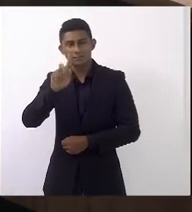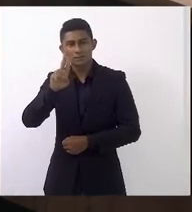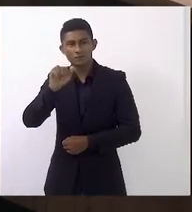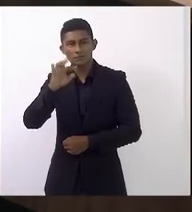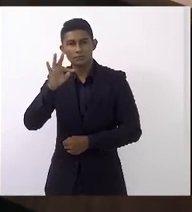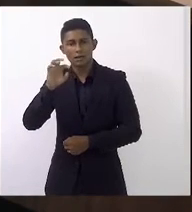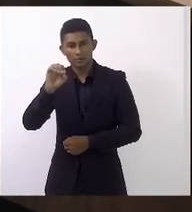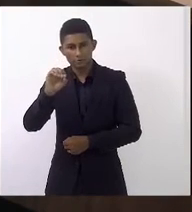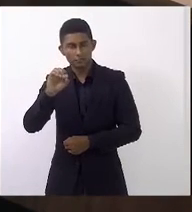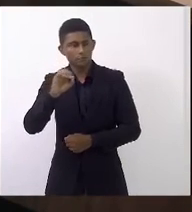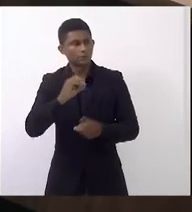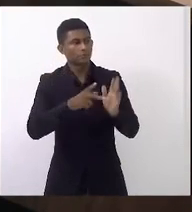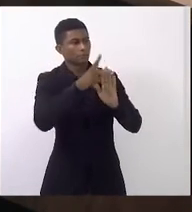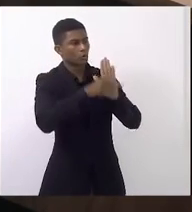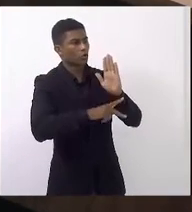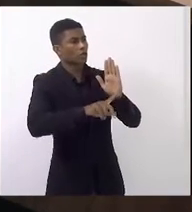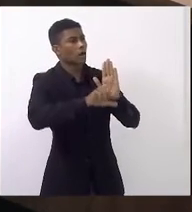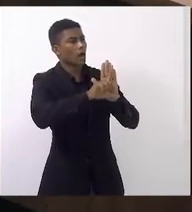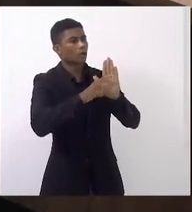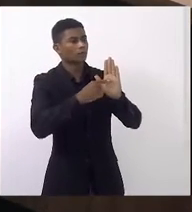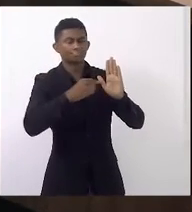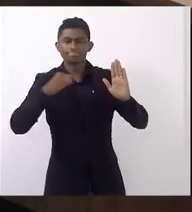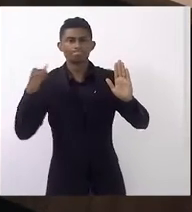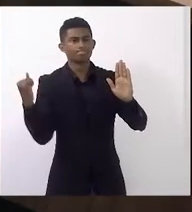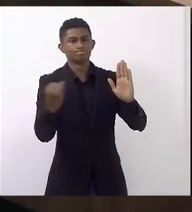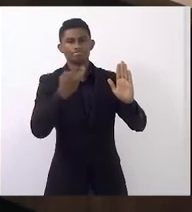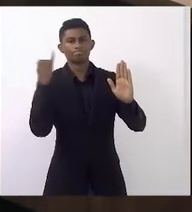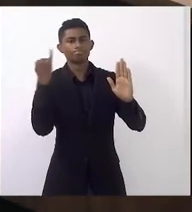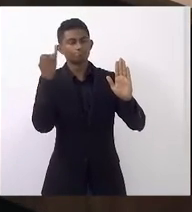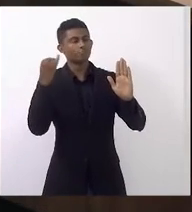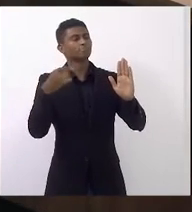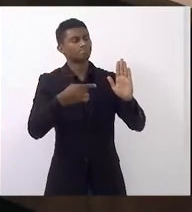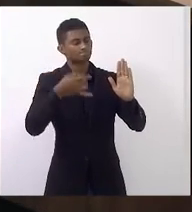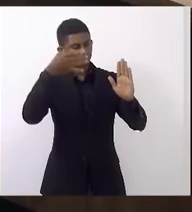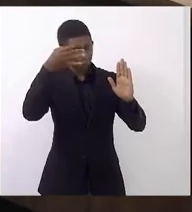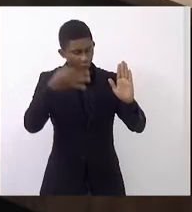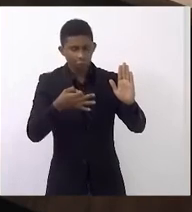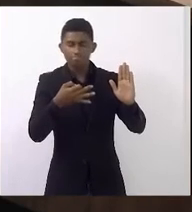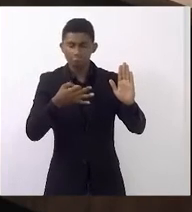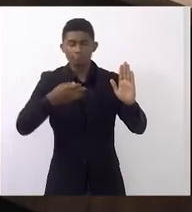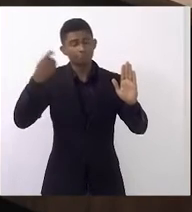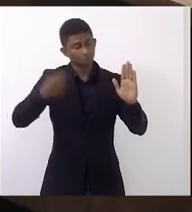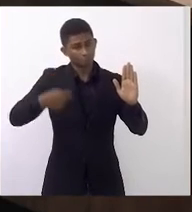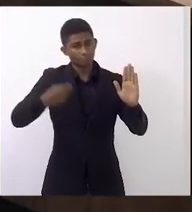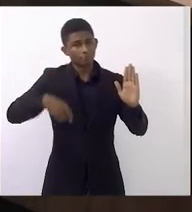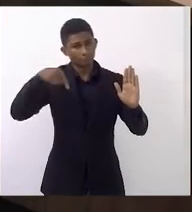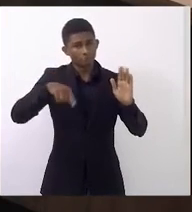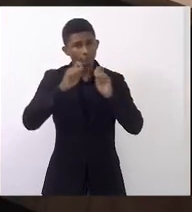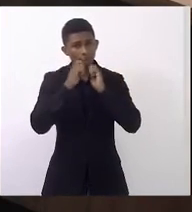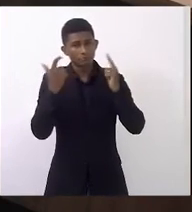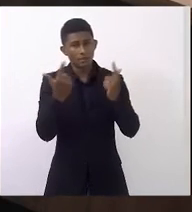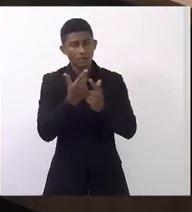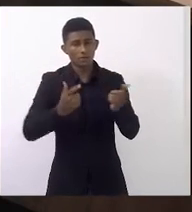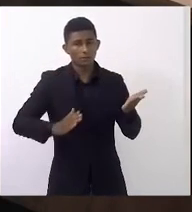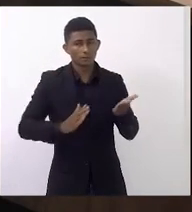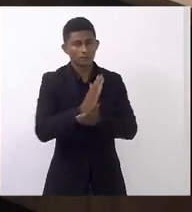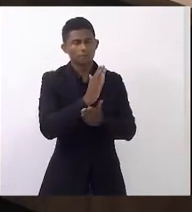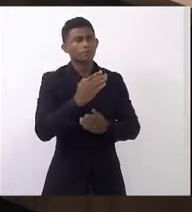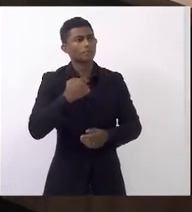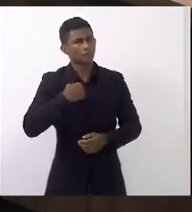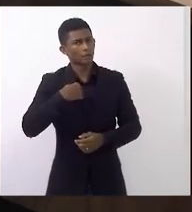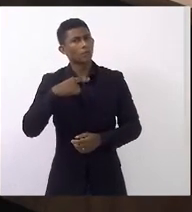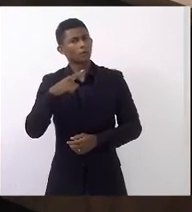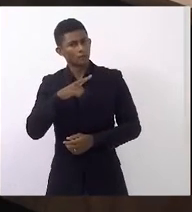relevante, merece prosperar, merece ser aprovado por essa casa. Eu sou autor de um projeto de